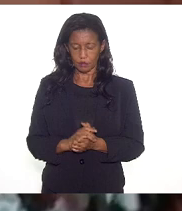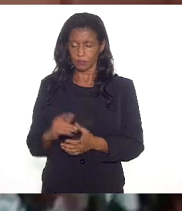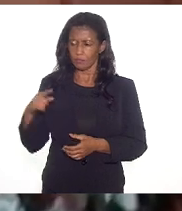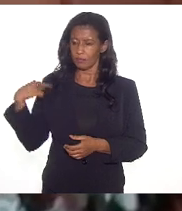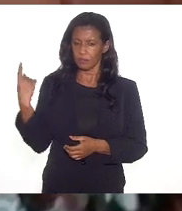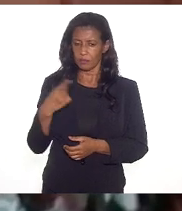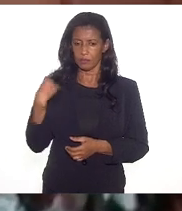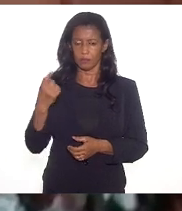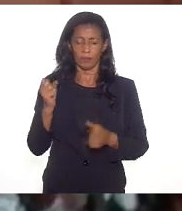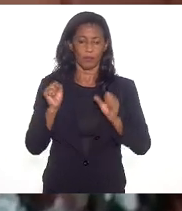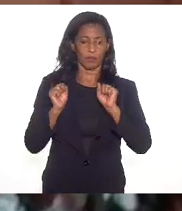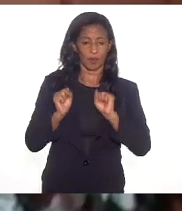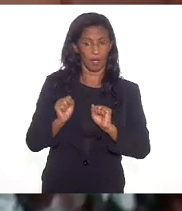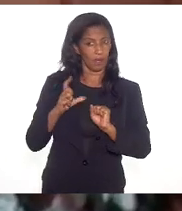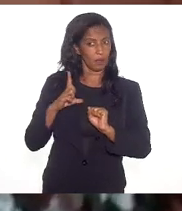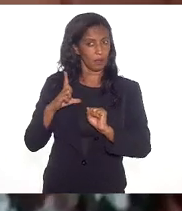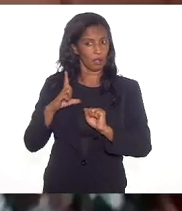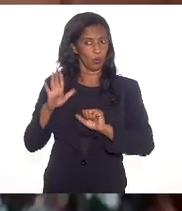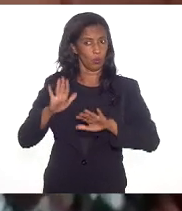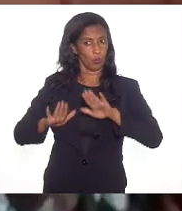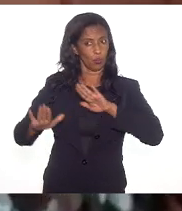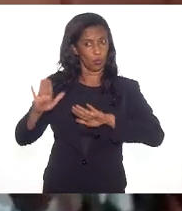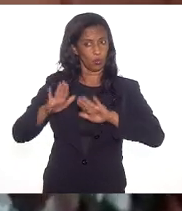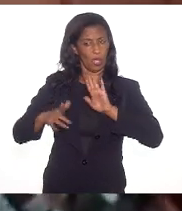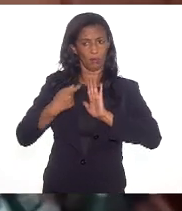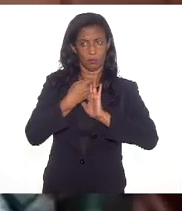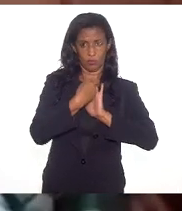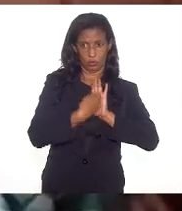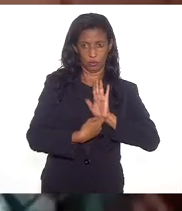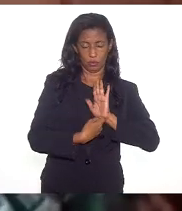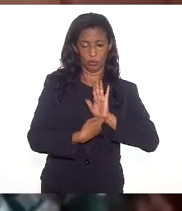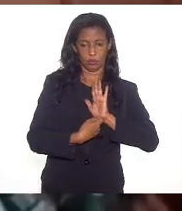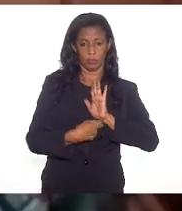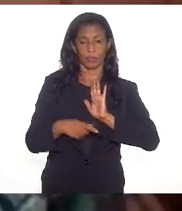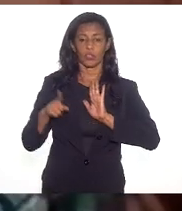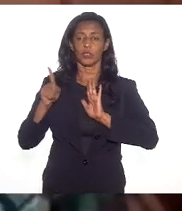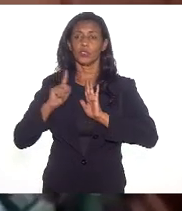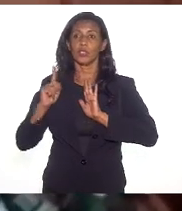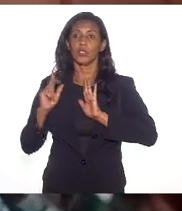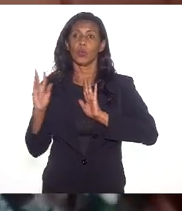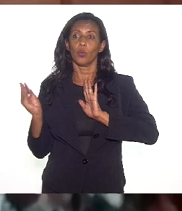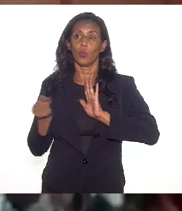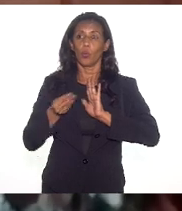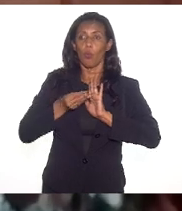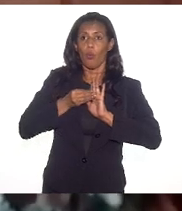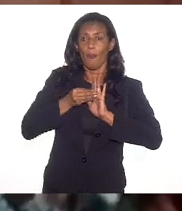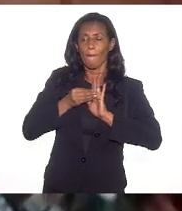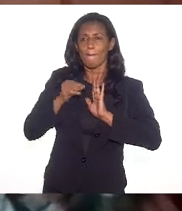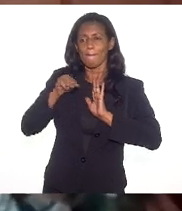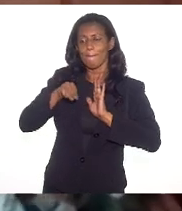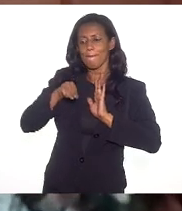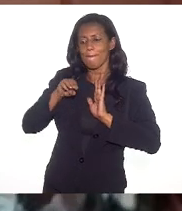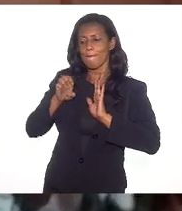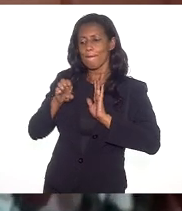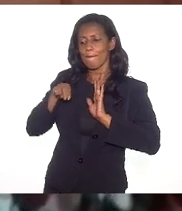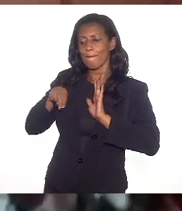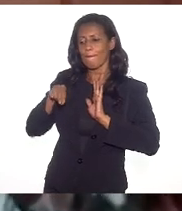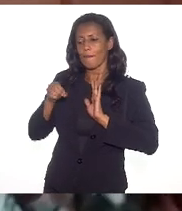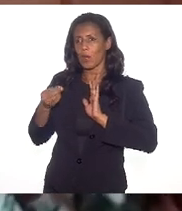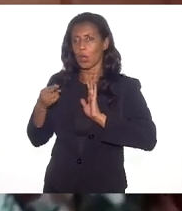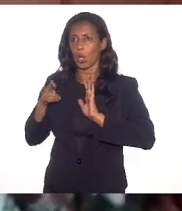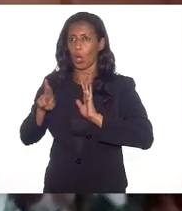pudesse ter muito cuidado na redação de não utilizar o termo menor, porque é um